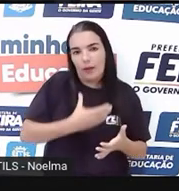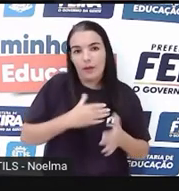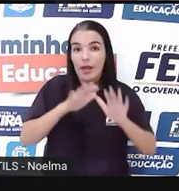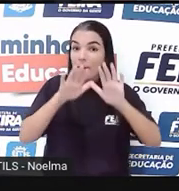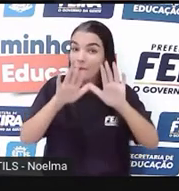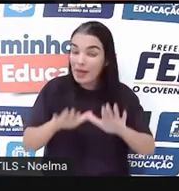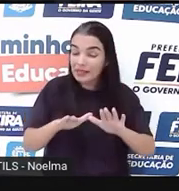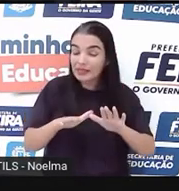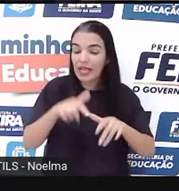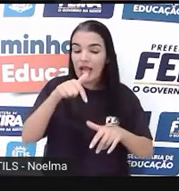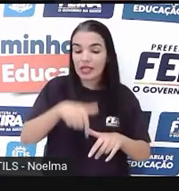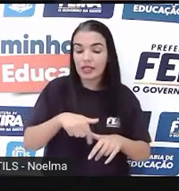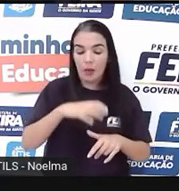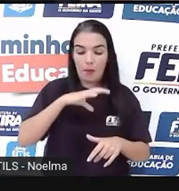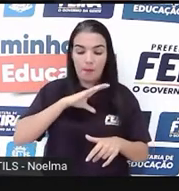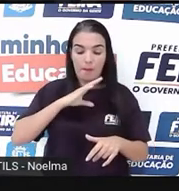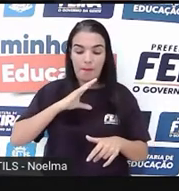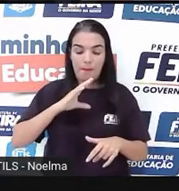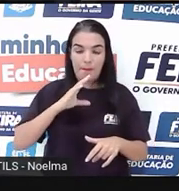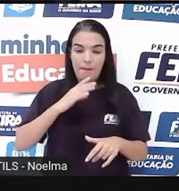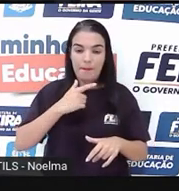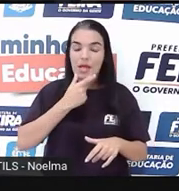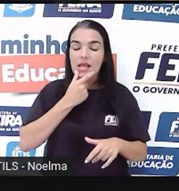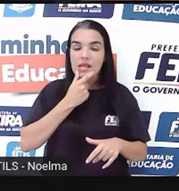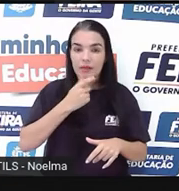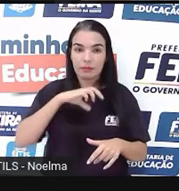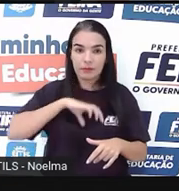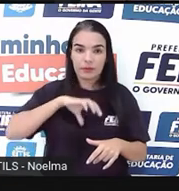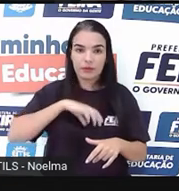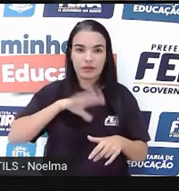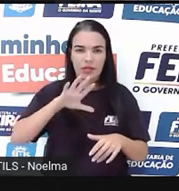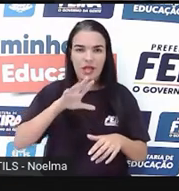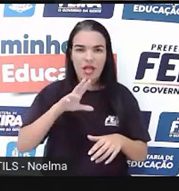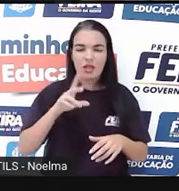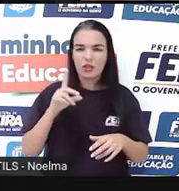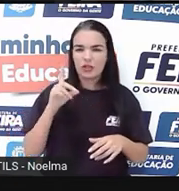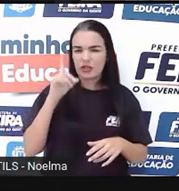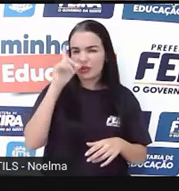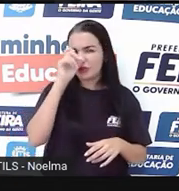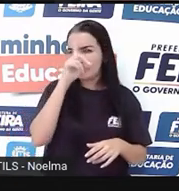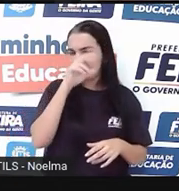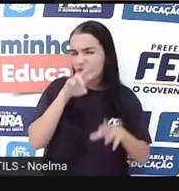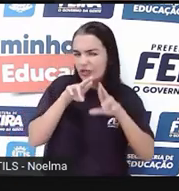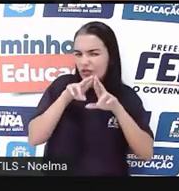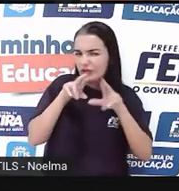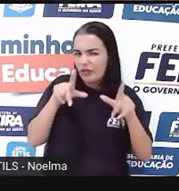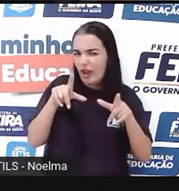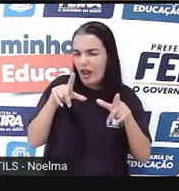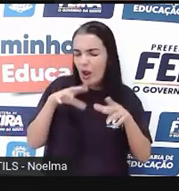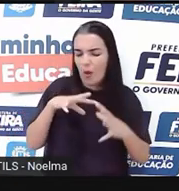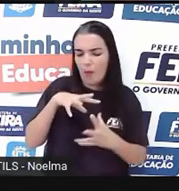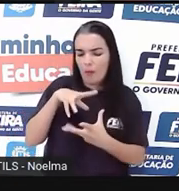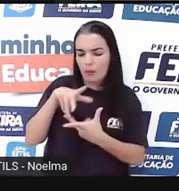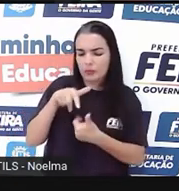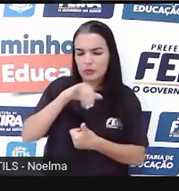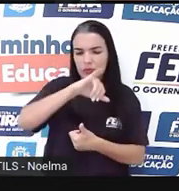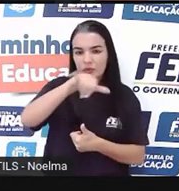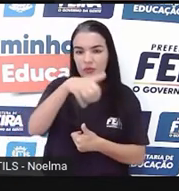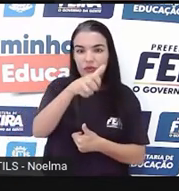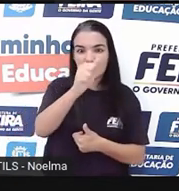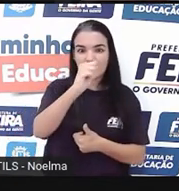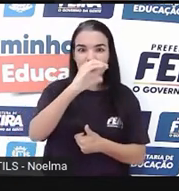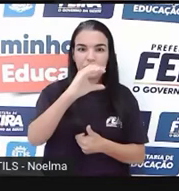nossa língua, o título desse filme é O Estranho Mundo de Jack. E Jack nos faz